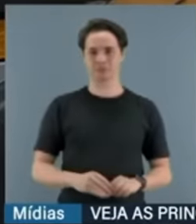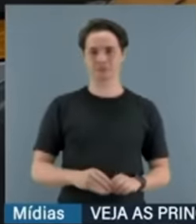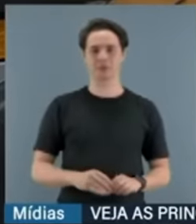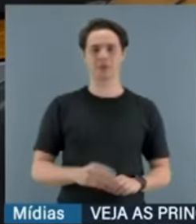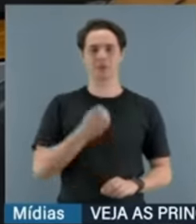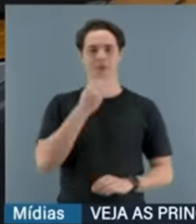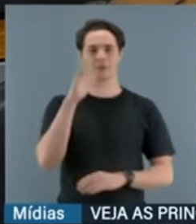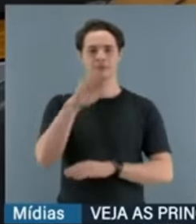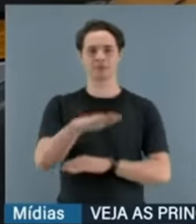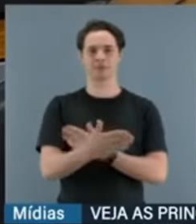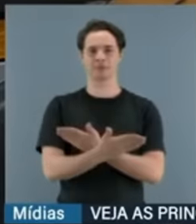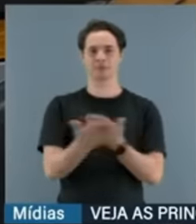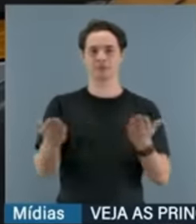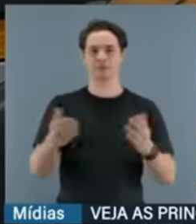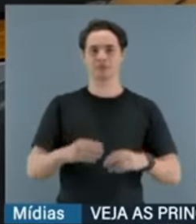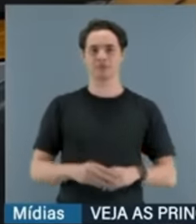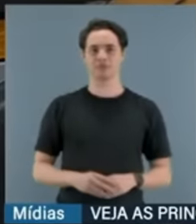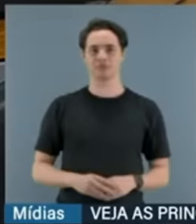tarde a todos.